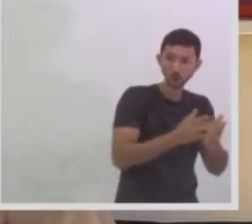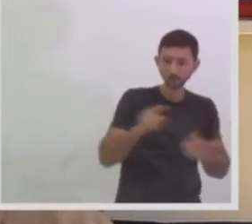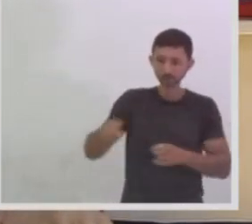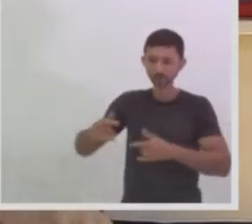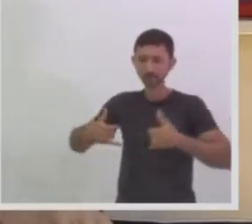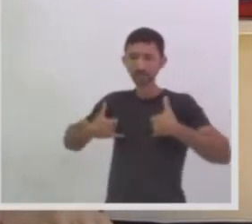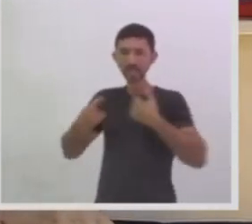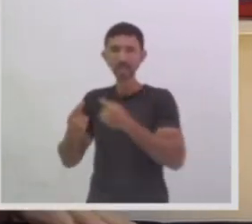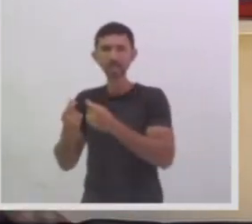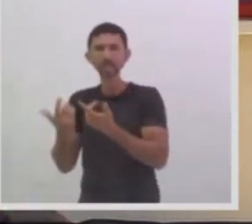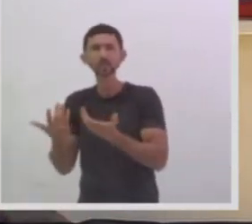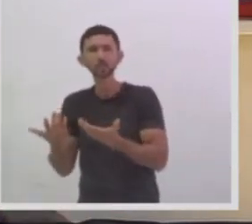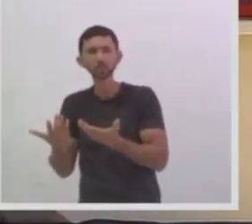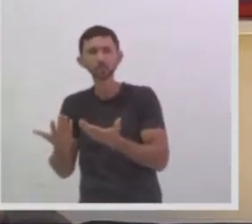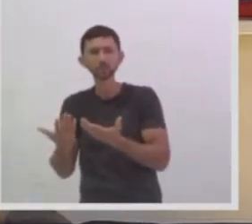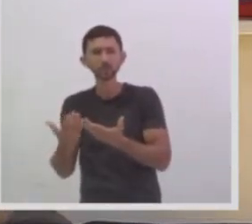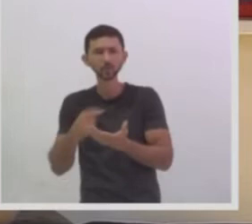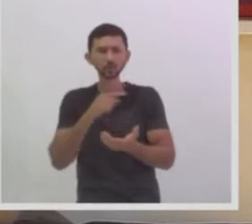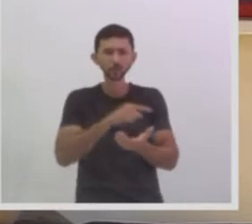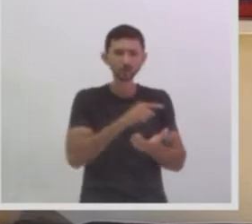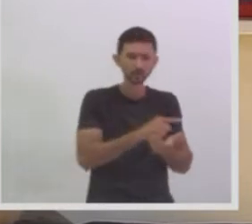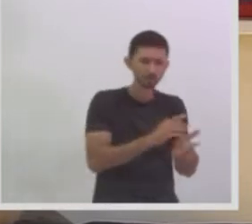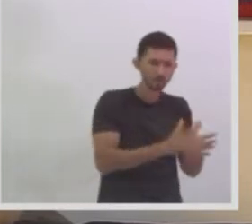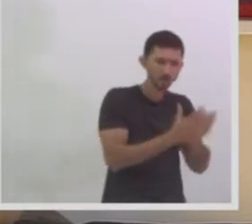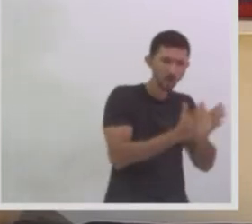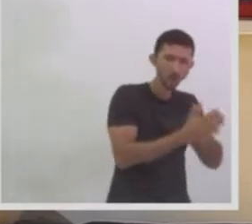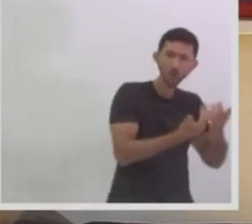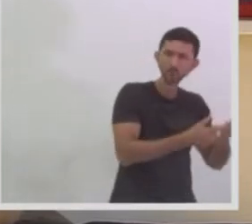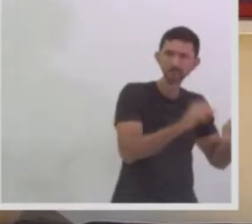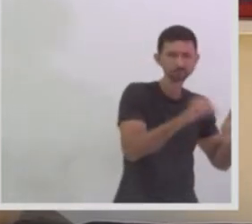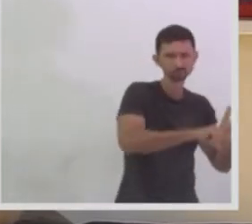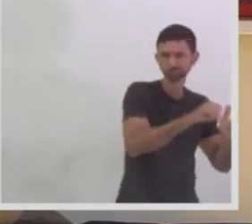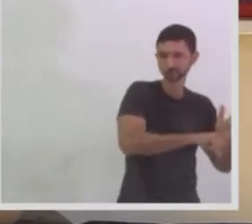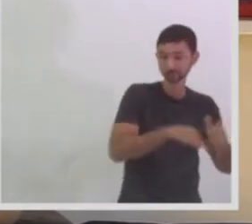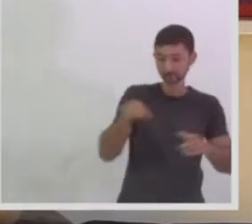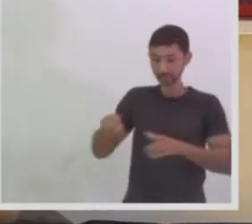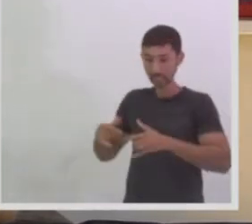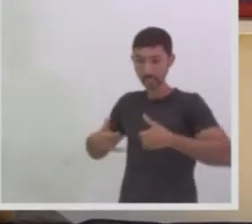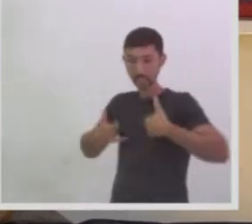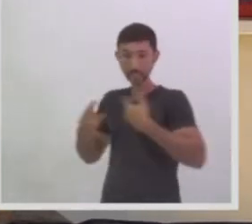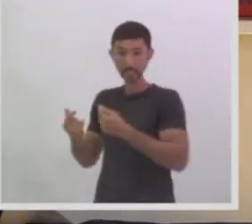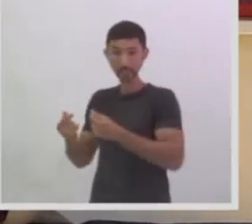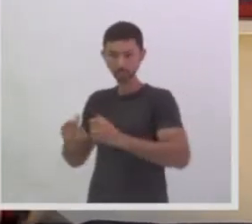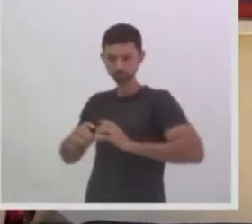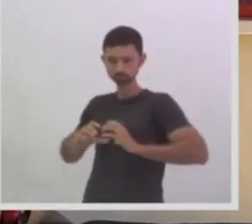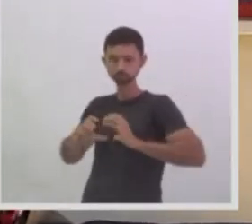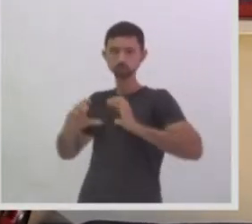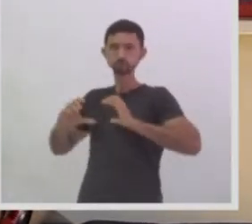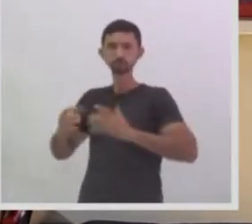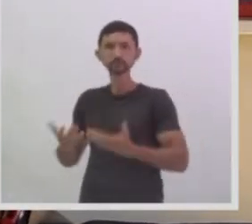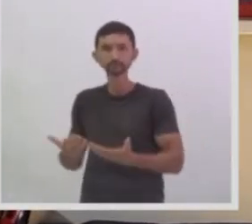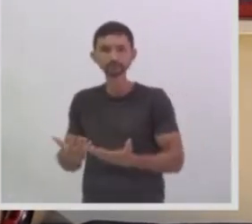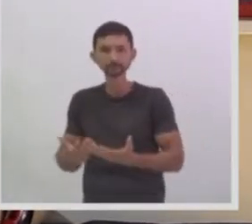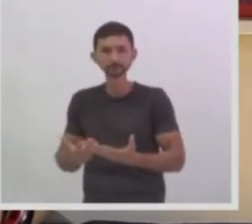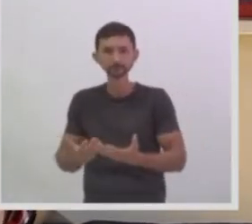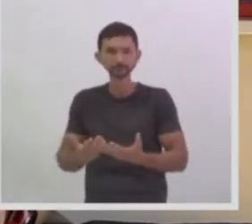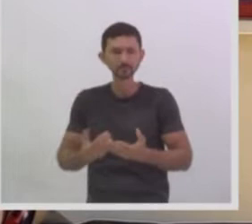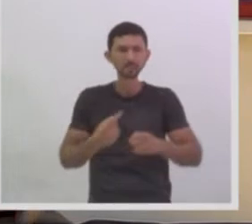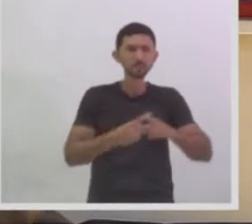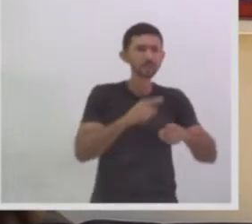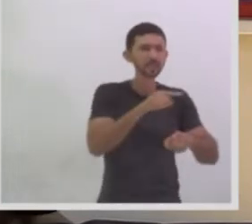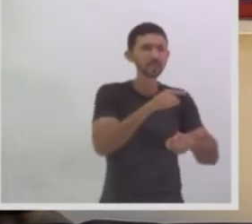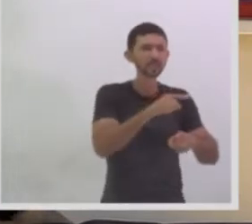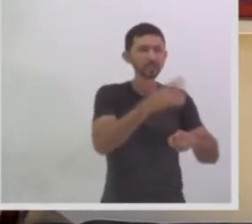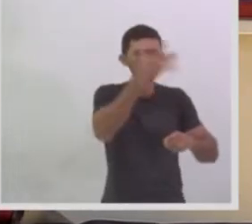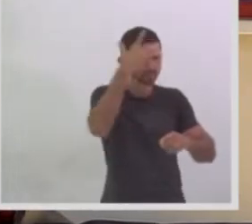têm tanto e outros têm tão pouco? Por que as pessoas não gostam de política? Por